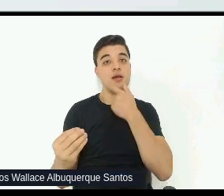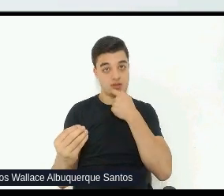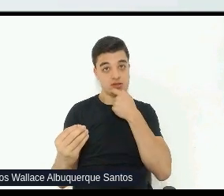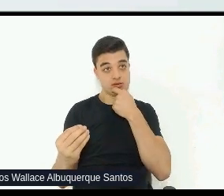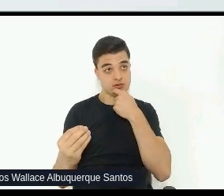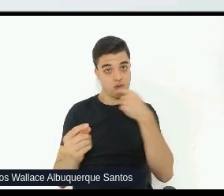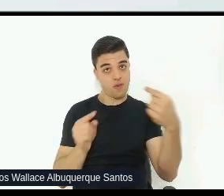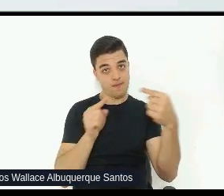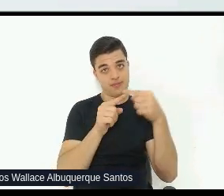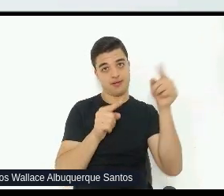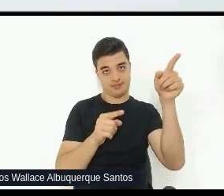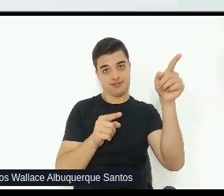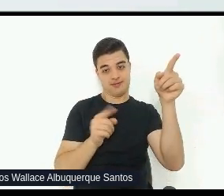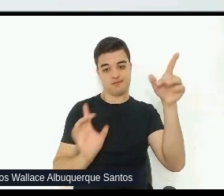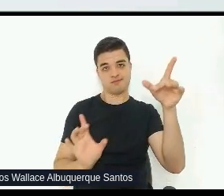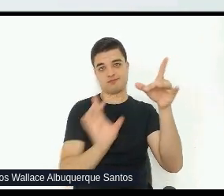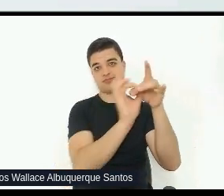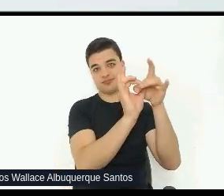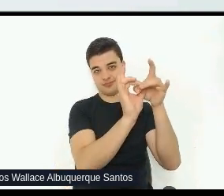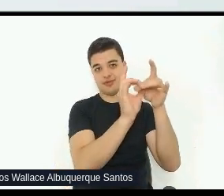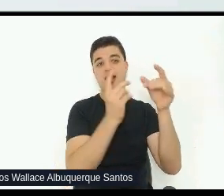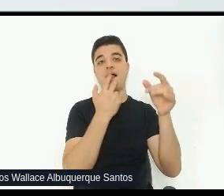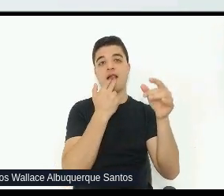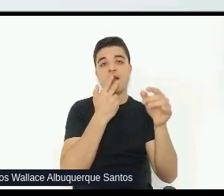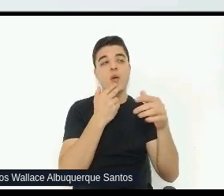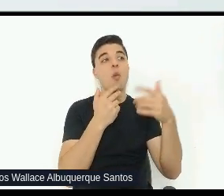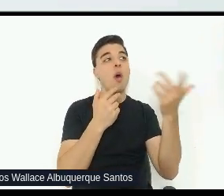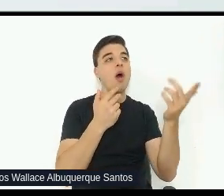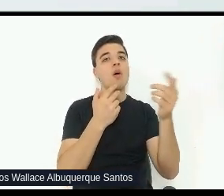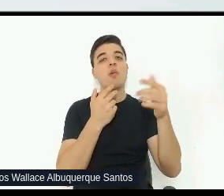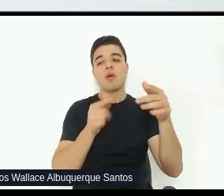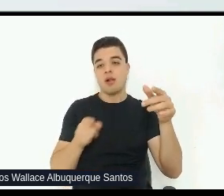leitor de tela vai ler ela no idioma correto.